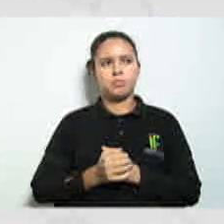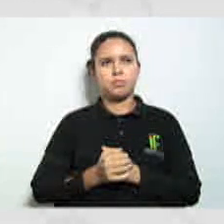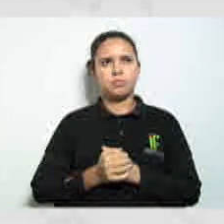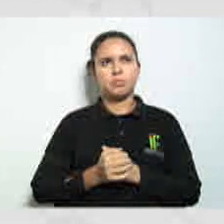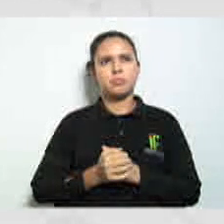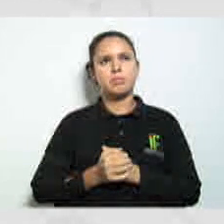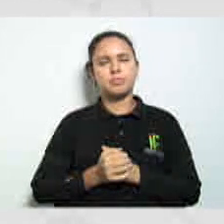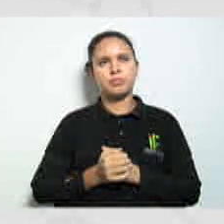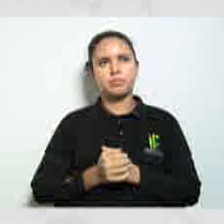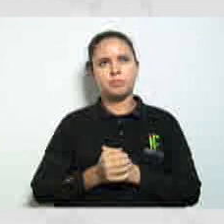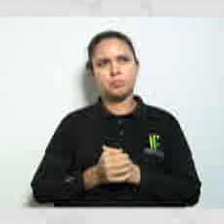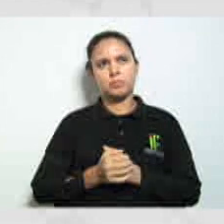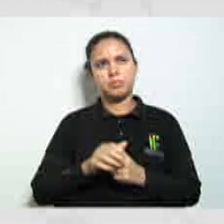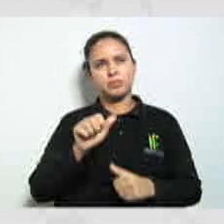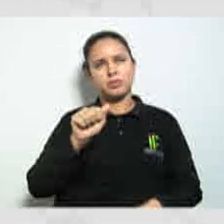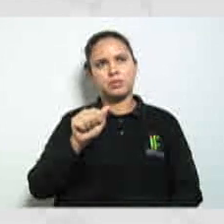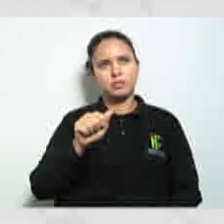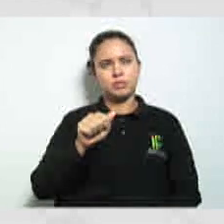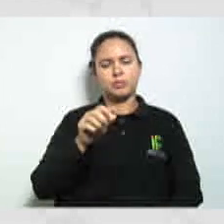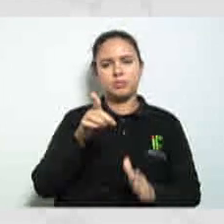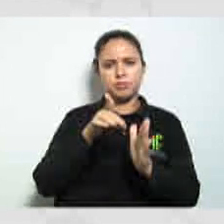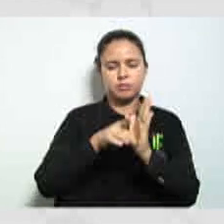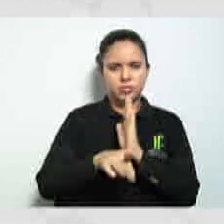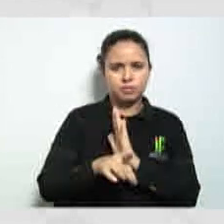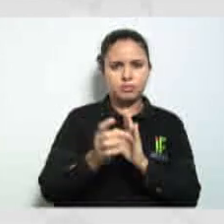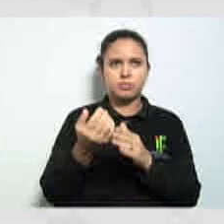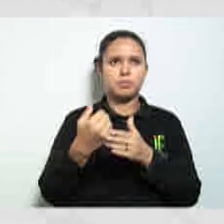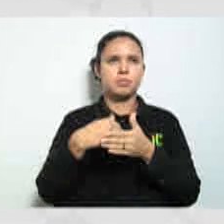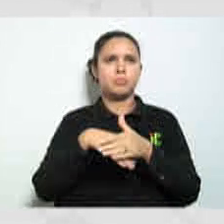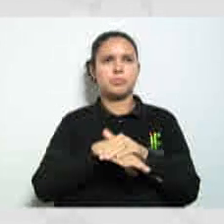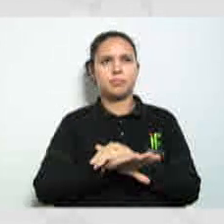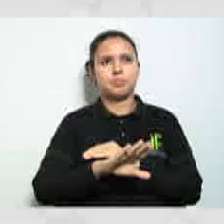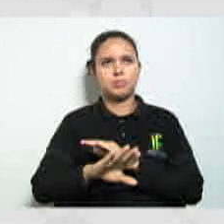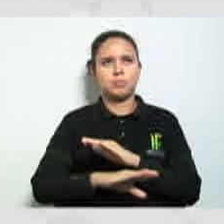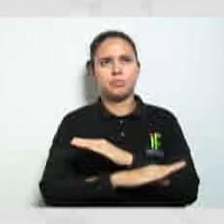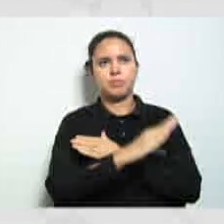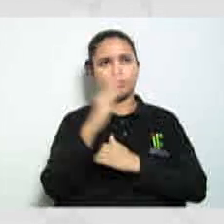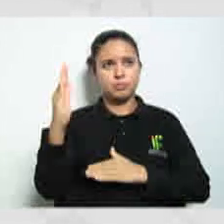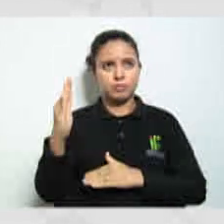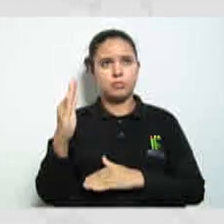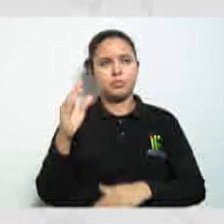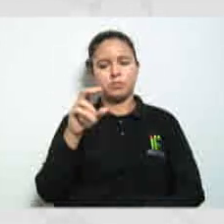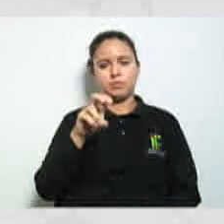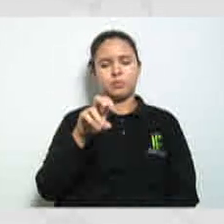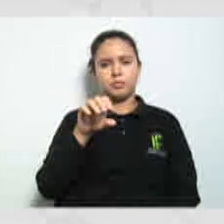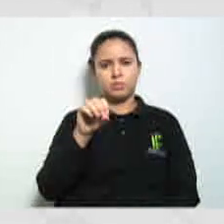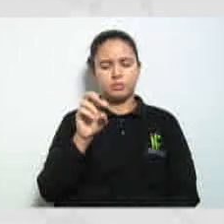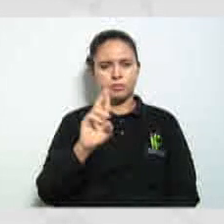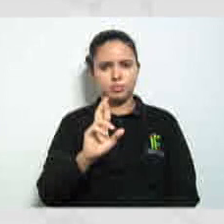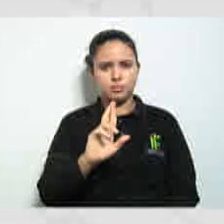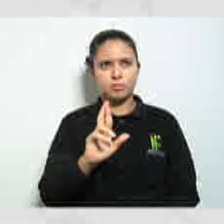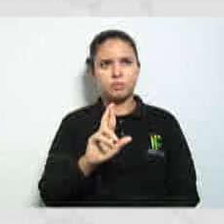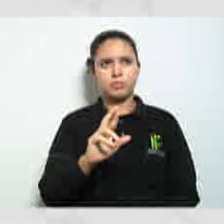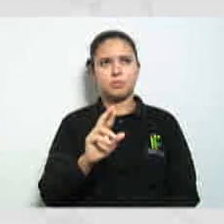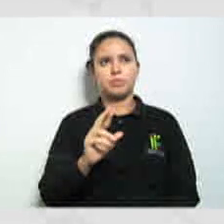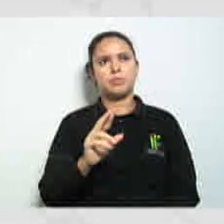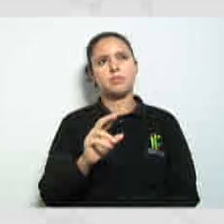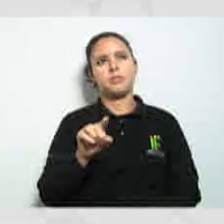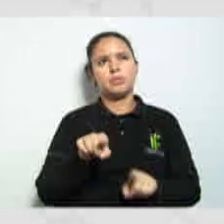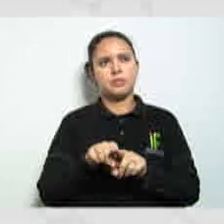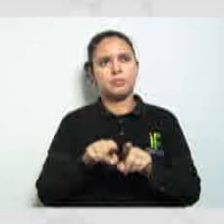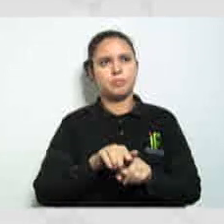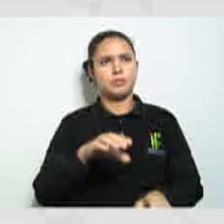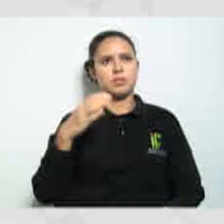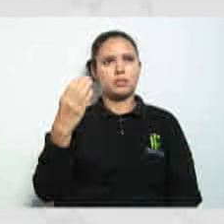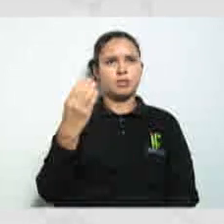letra A, débito, estoques, operações com terceiros, certo? No valor de R$500. E o crédito, obrigações